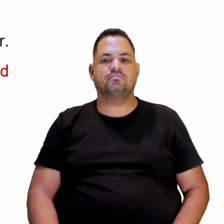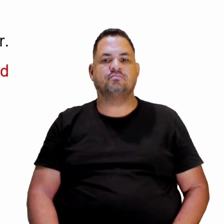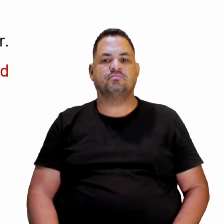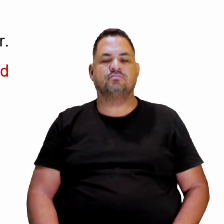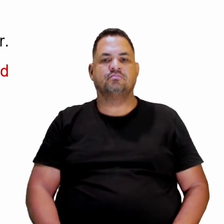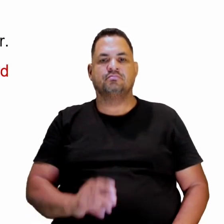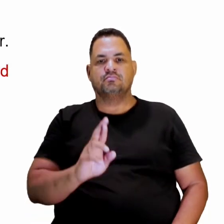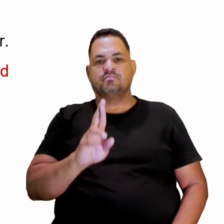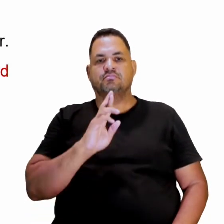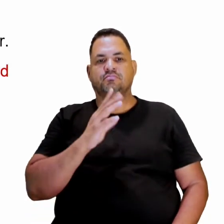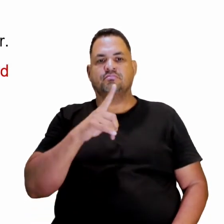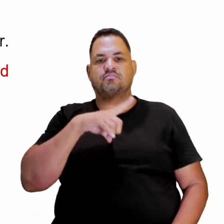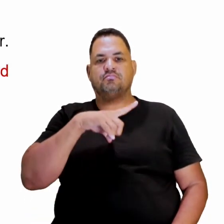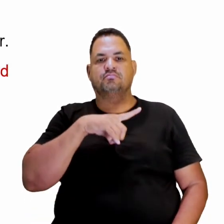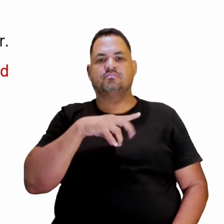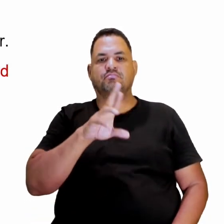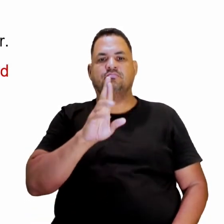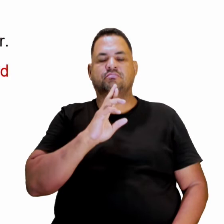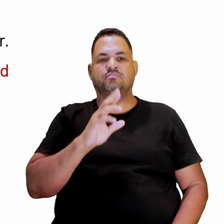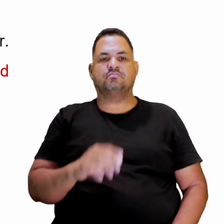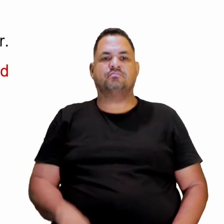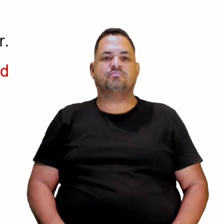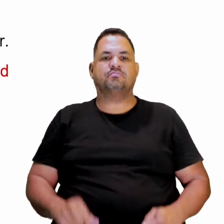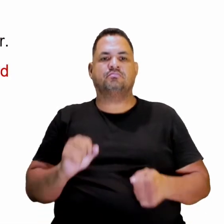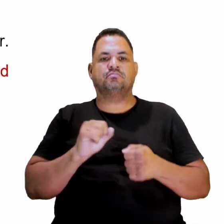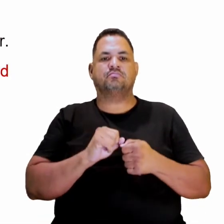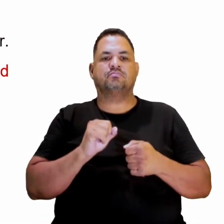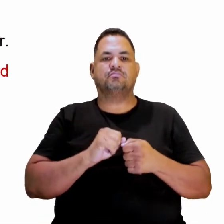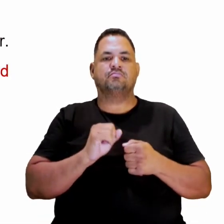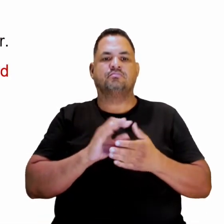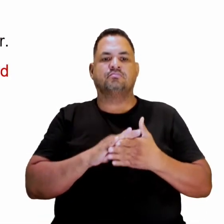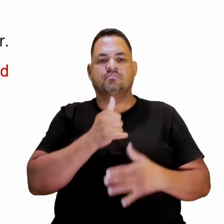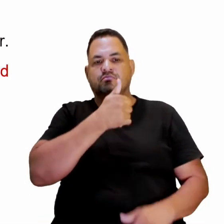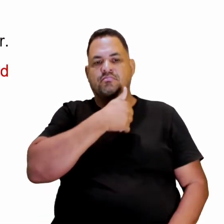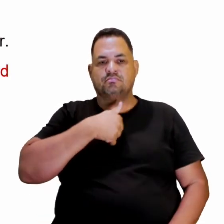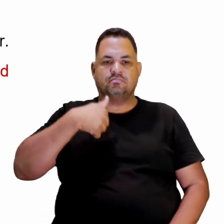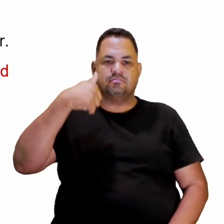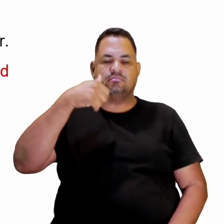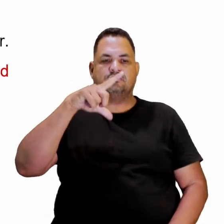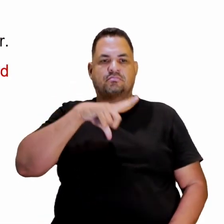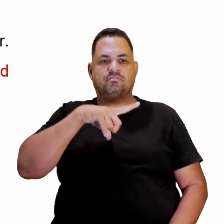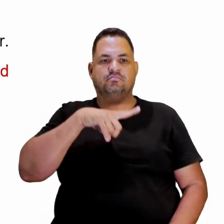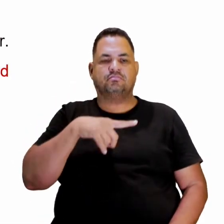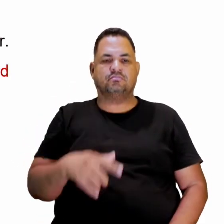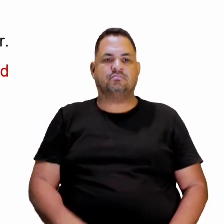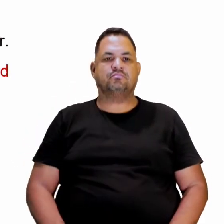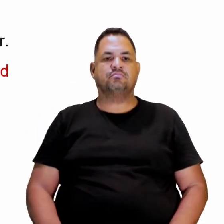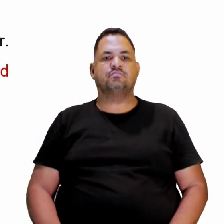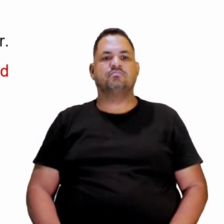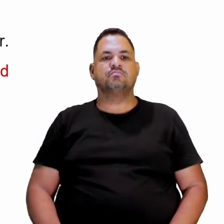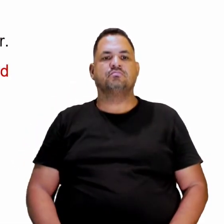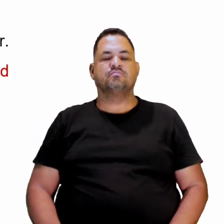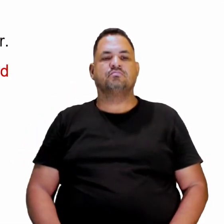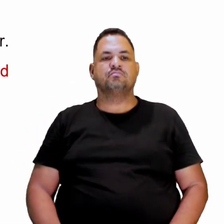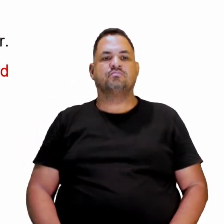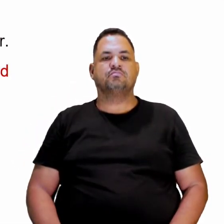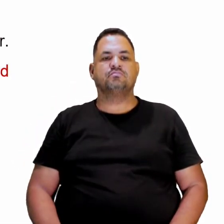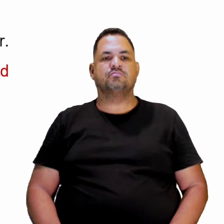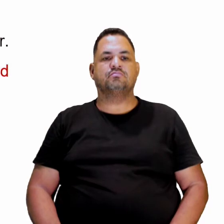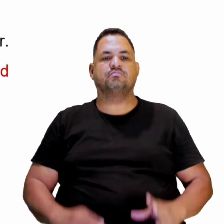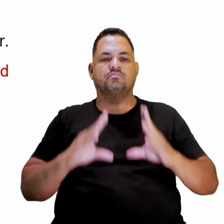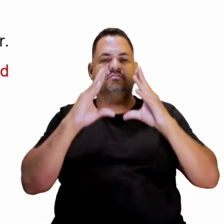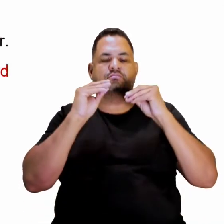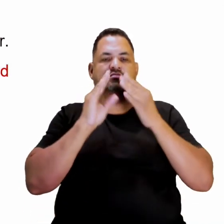as respostas, já tem a resposta aqui, vamos logo fazer com as respostas que é bem melhor. Então a gente tem aqui last Saturday, noite